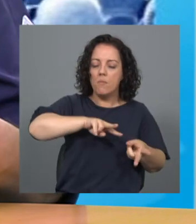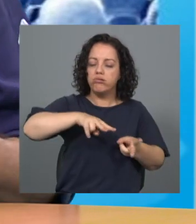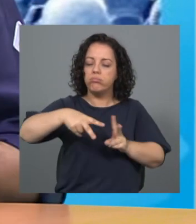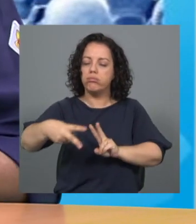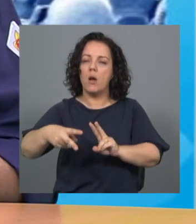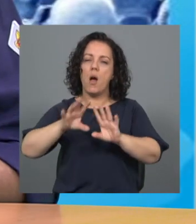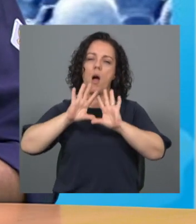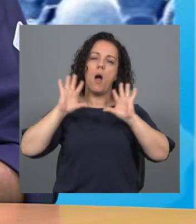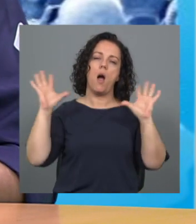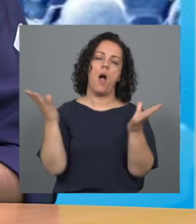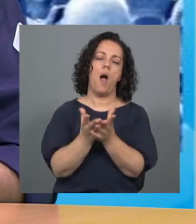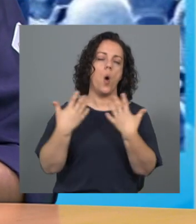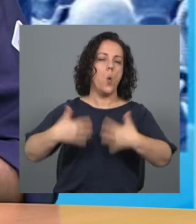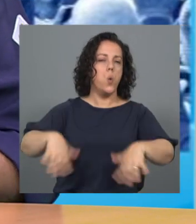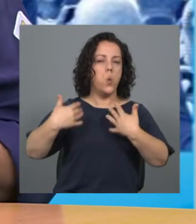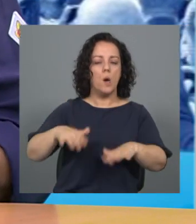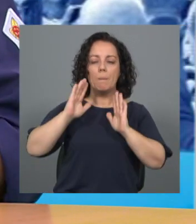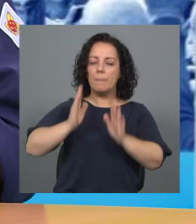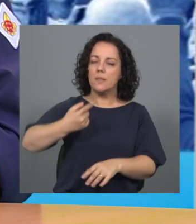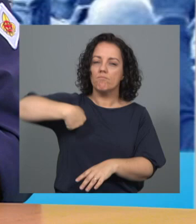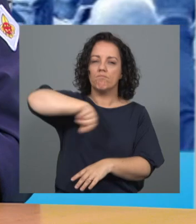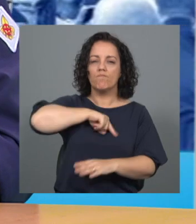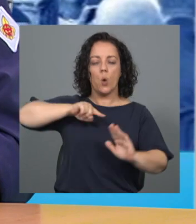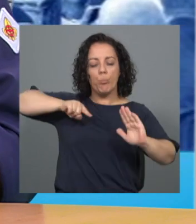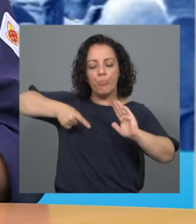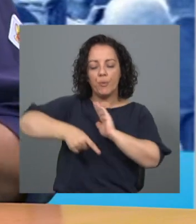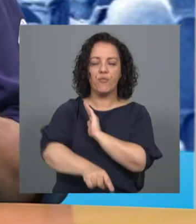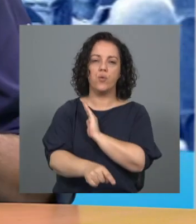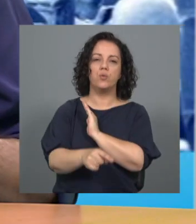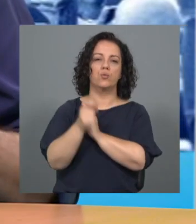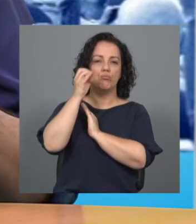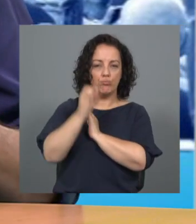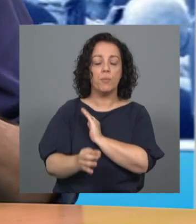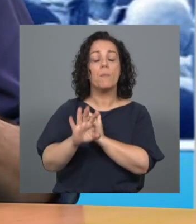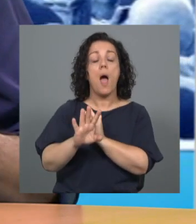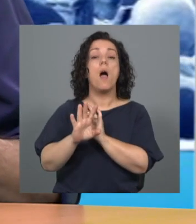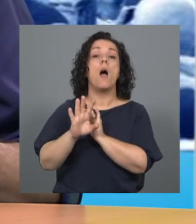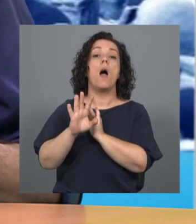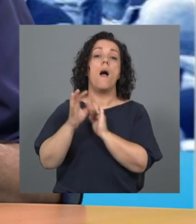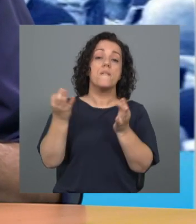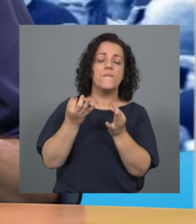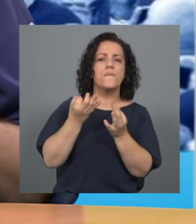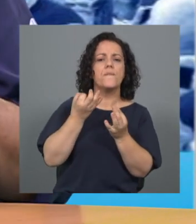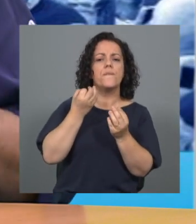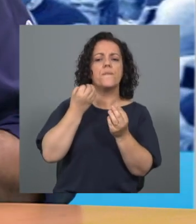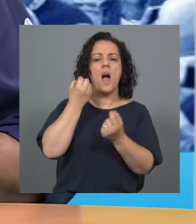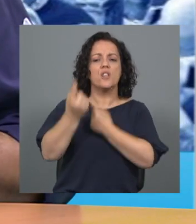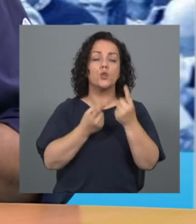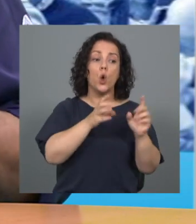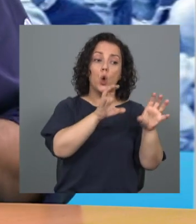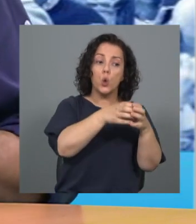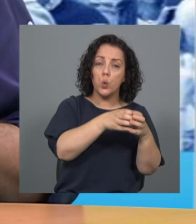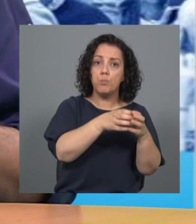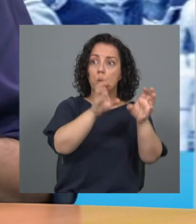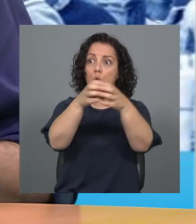a um aprofundamento muito concreto. Aquilo que temos feito pontualmente, existem agrupamentos que já estão a trabalhar